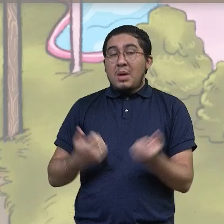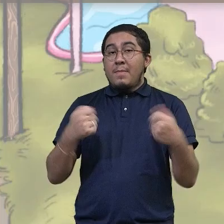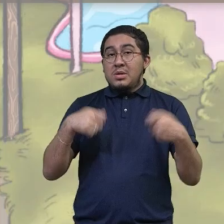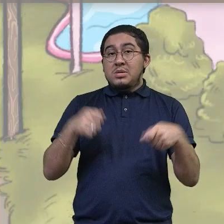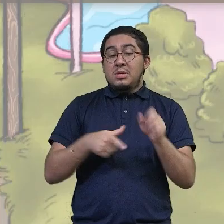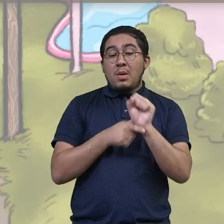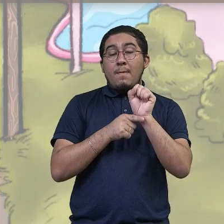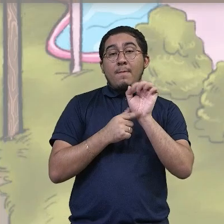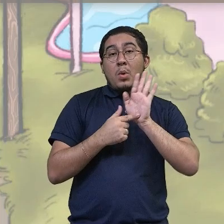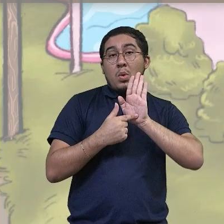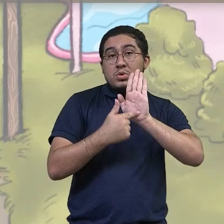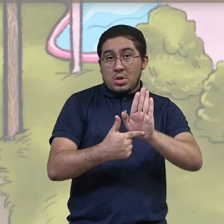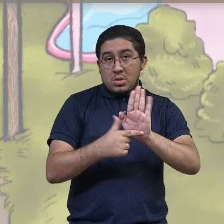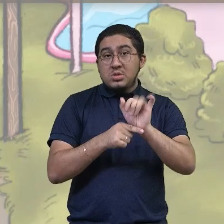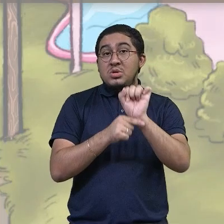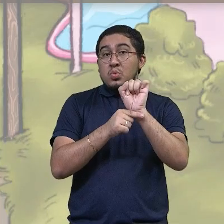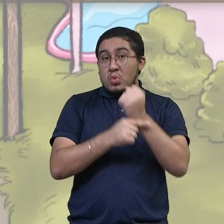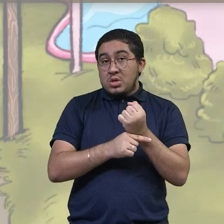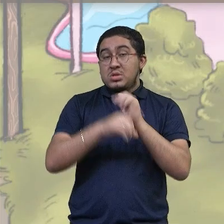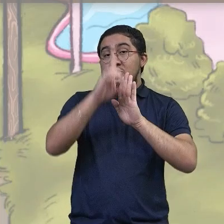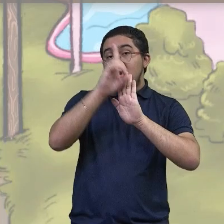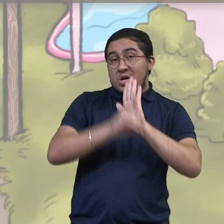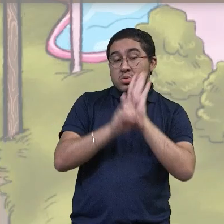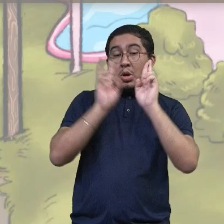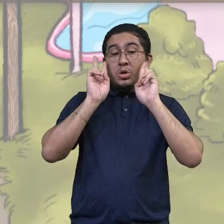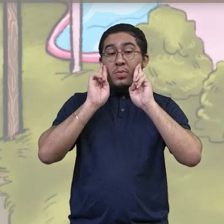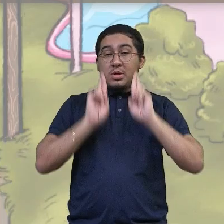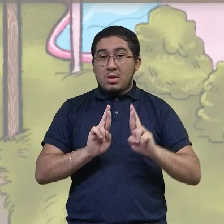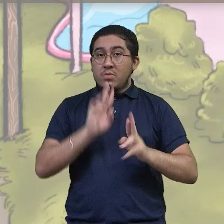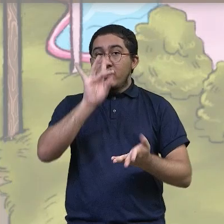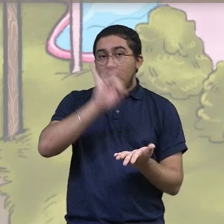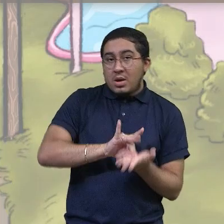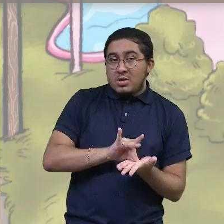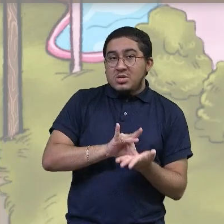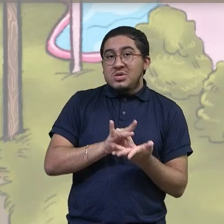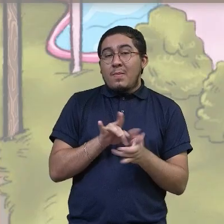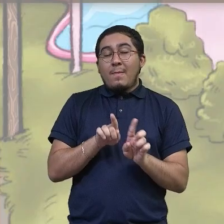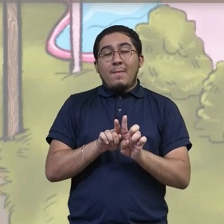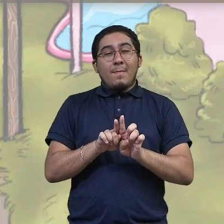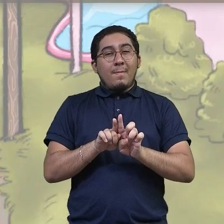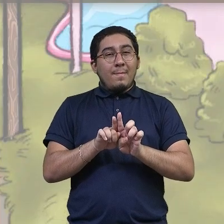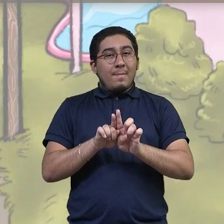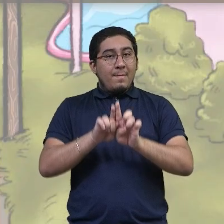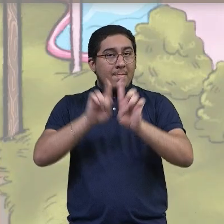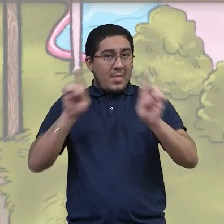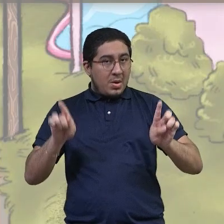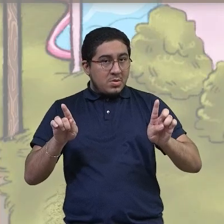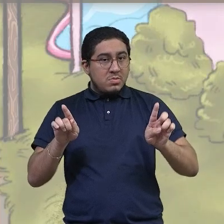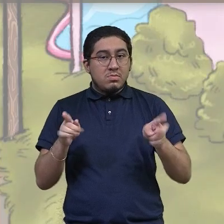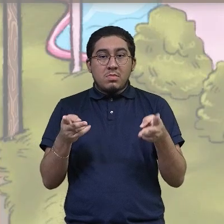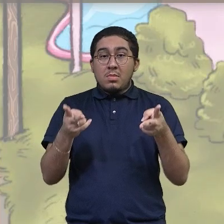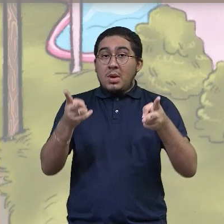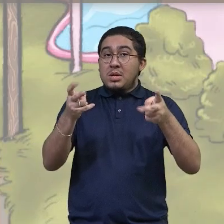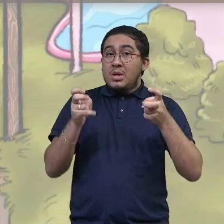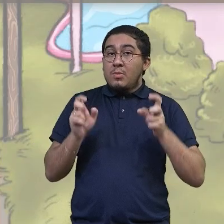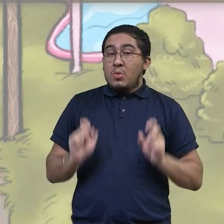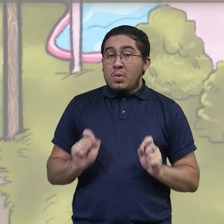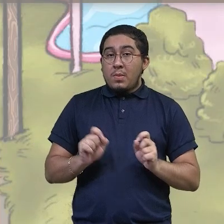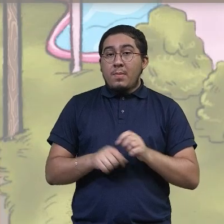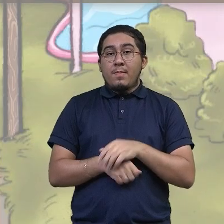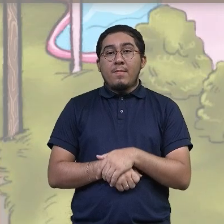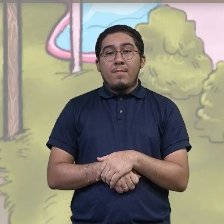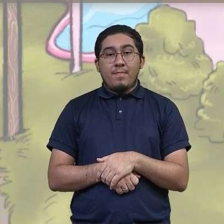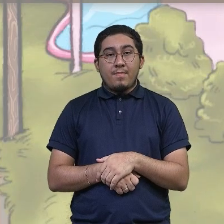garantir que esses direitos sejam respeitados. No entanto, também a gente observa que a